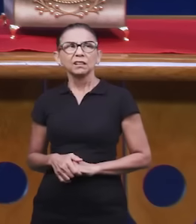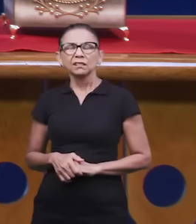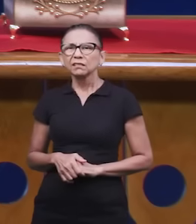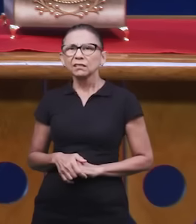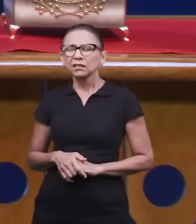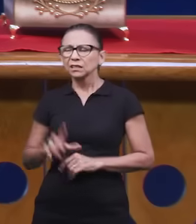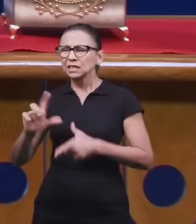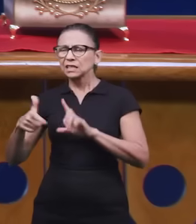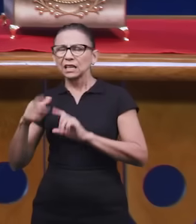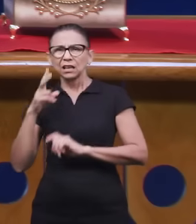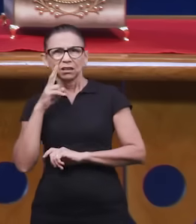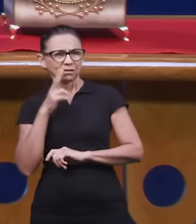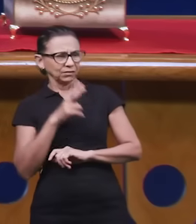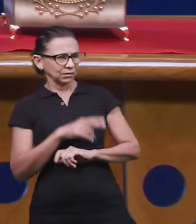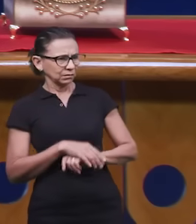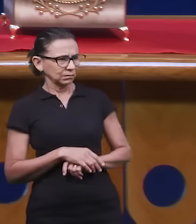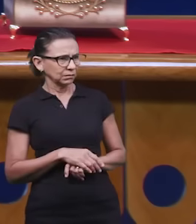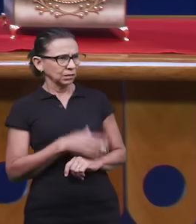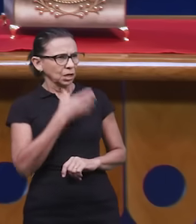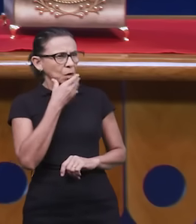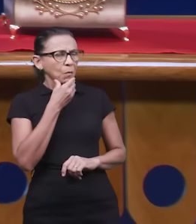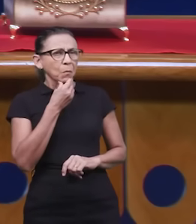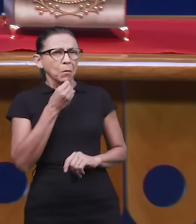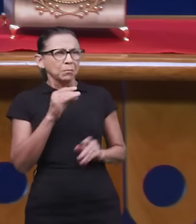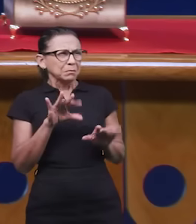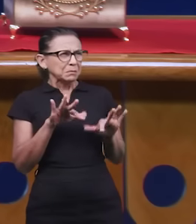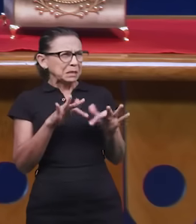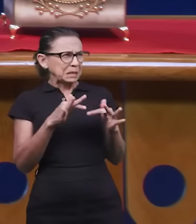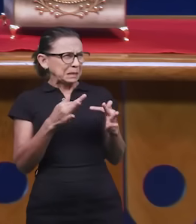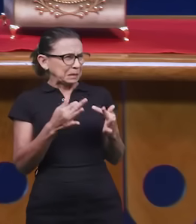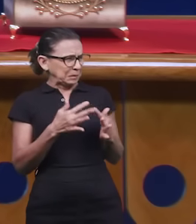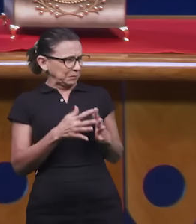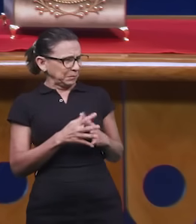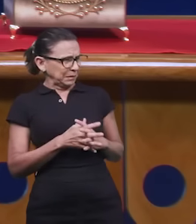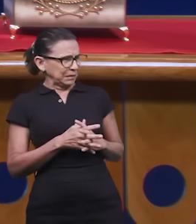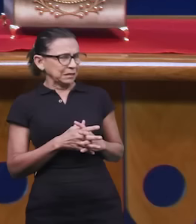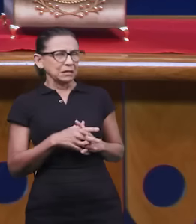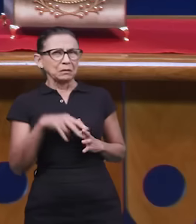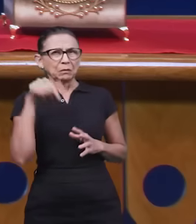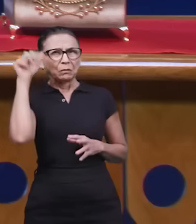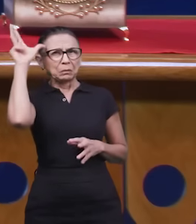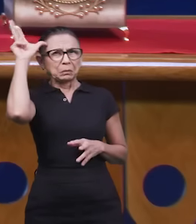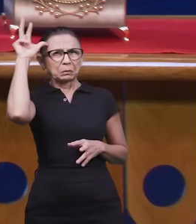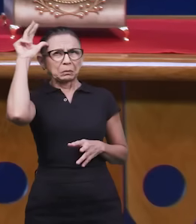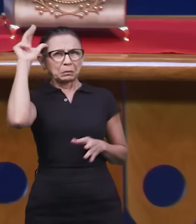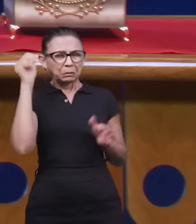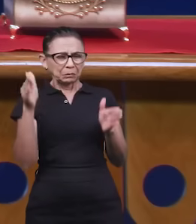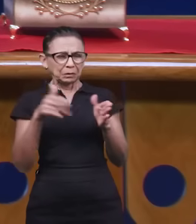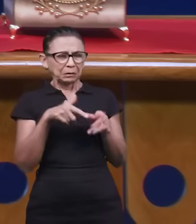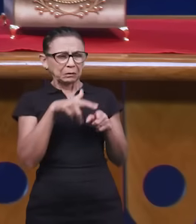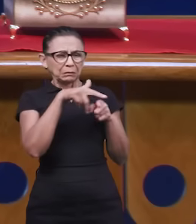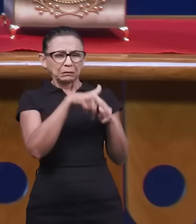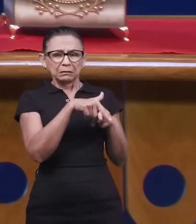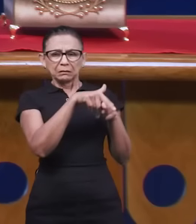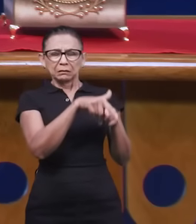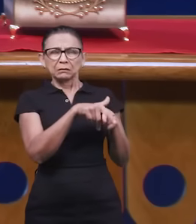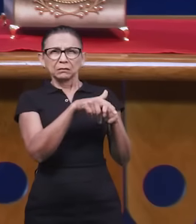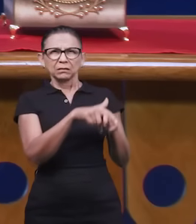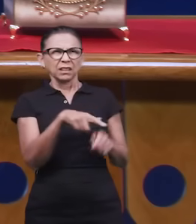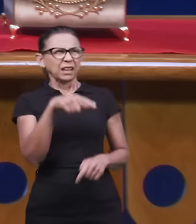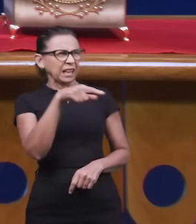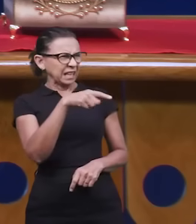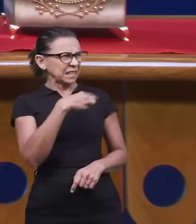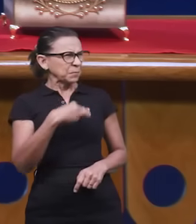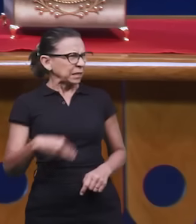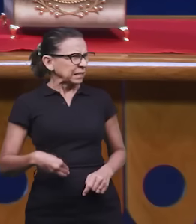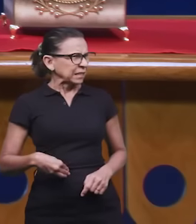viram um homem simples montado num jumentinho e não aceitaram aquele que não conferia com seu entendimento